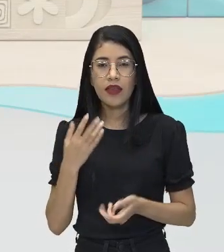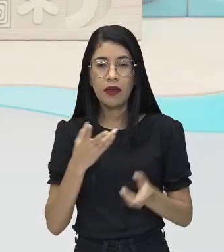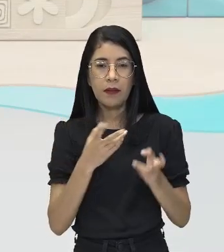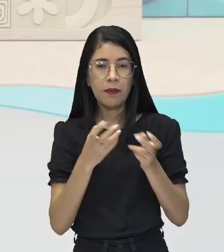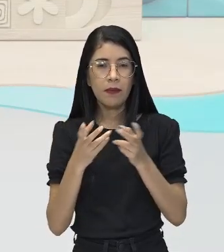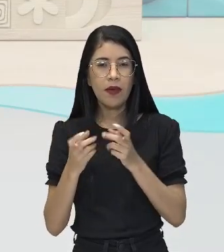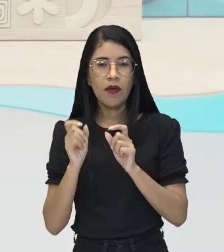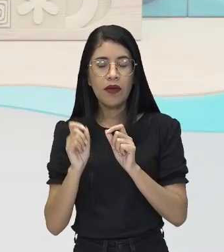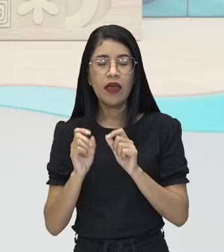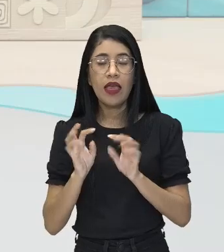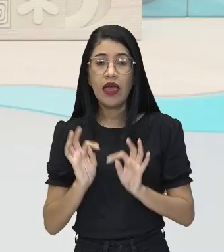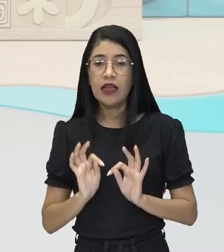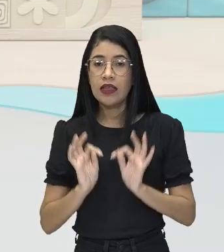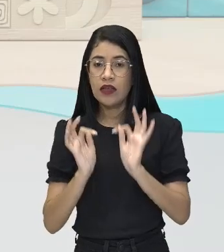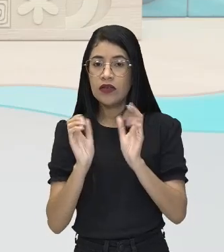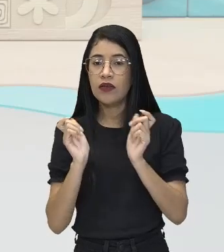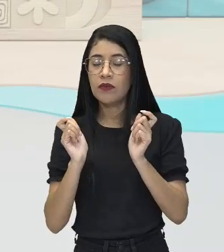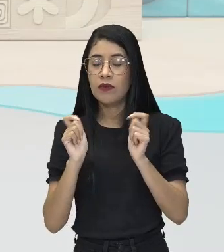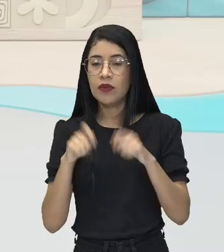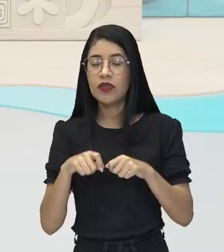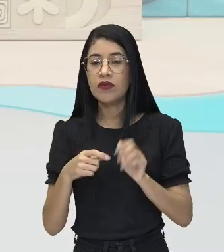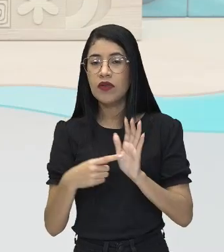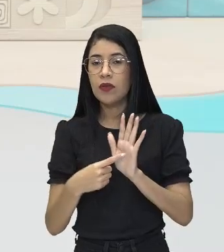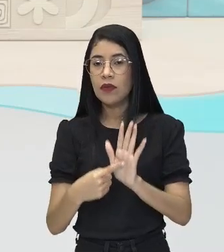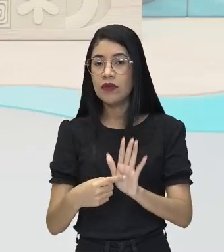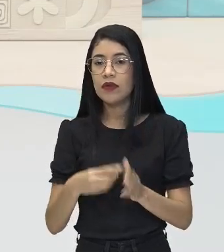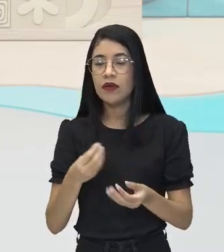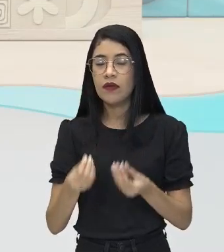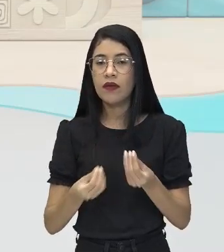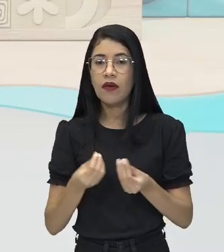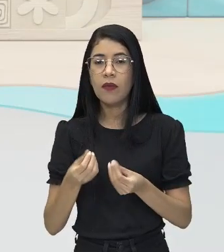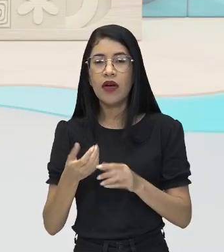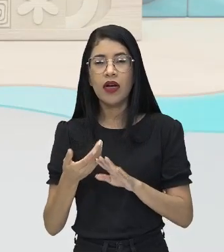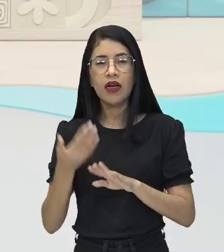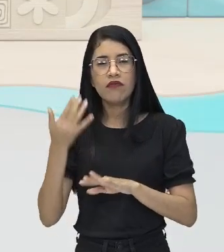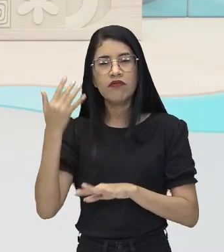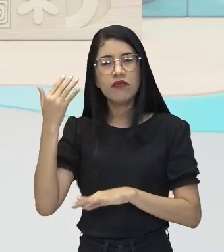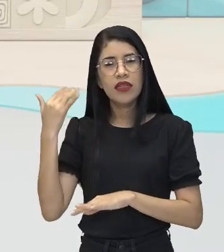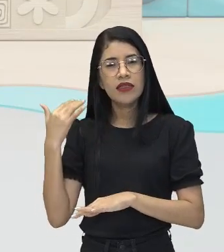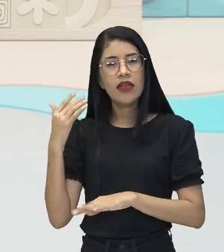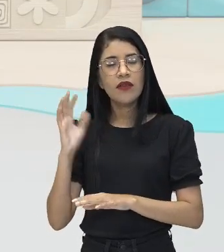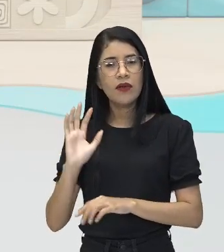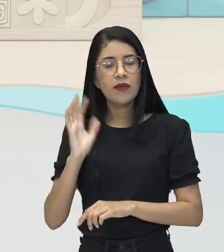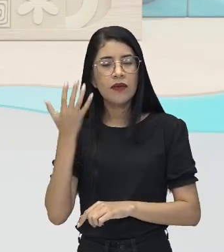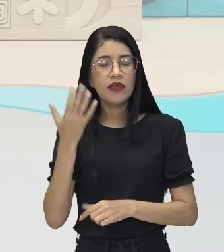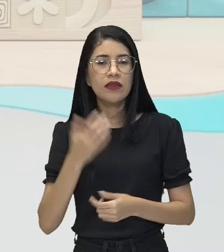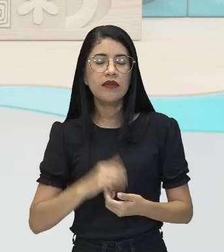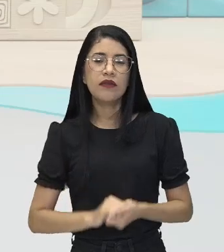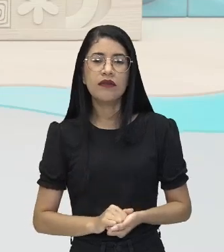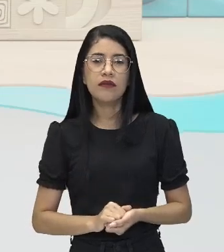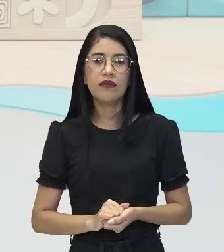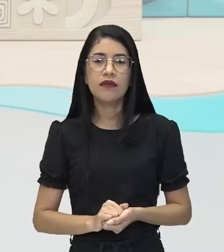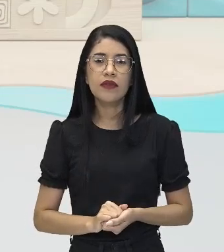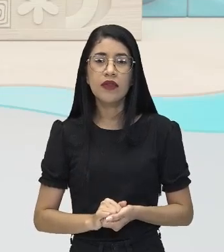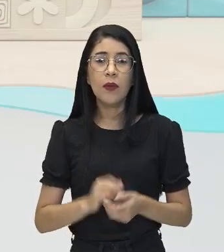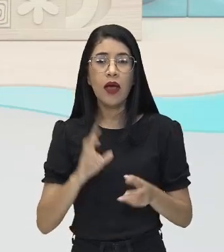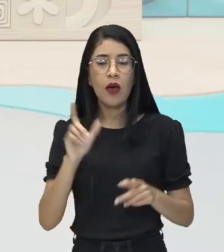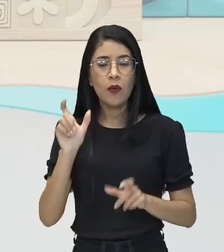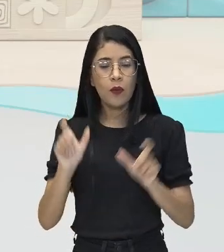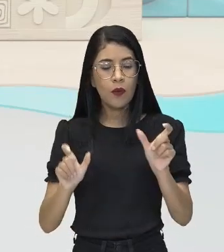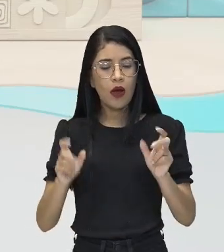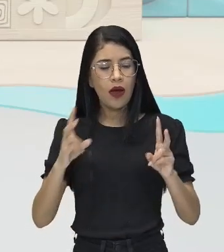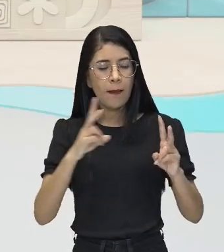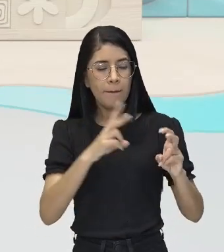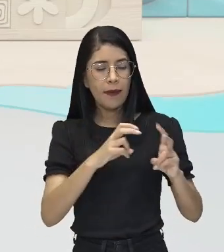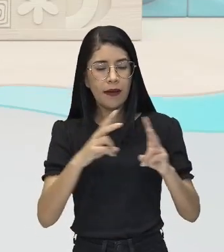a tecnologia nos proporciona, certo? Então, era como se acontecesse isso. Aqui os gladiadores,